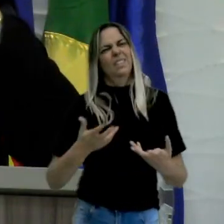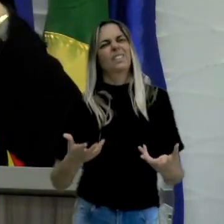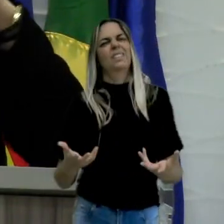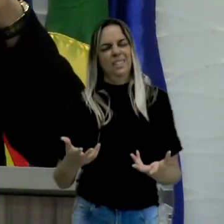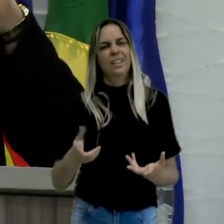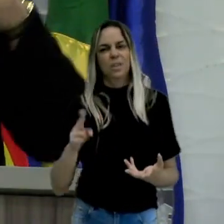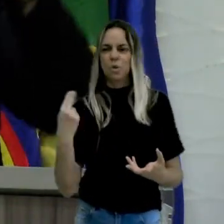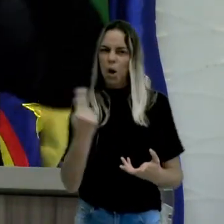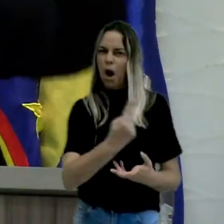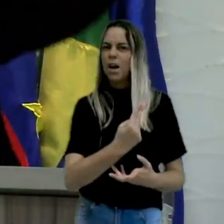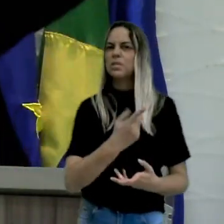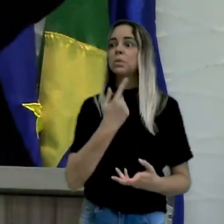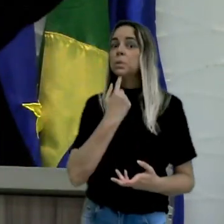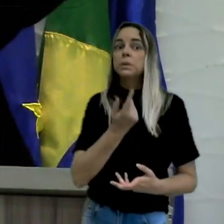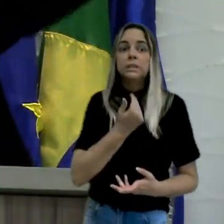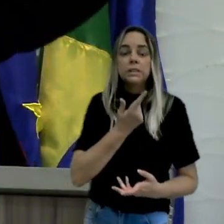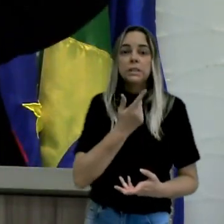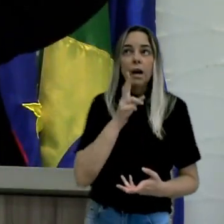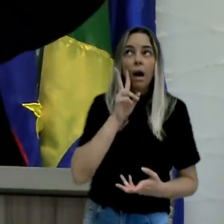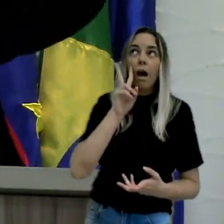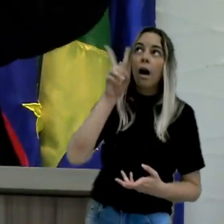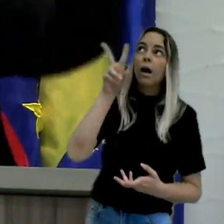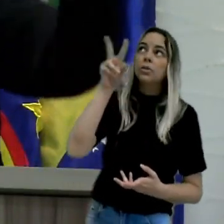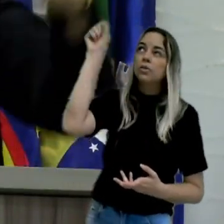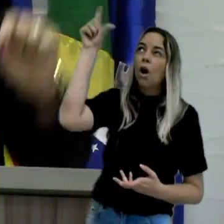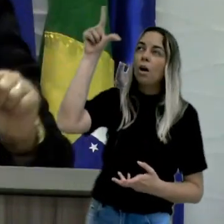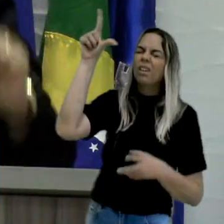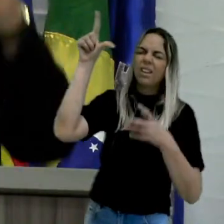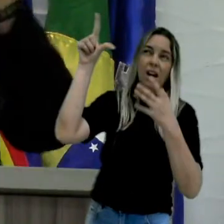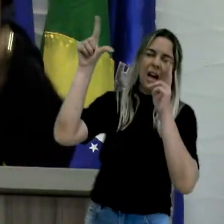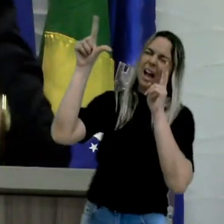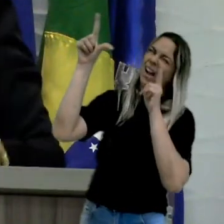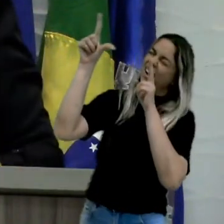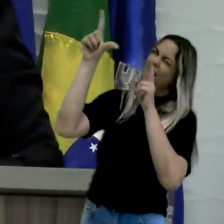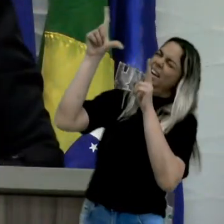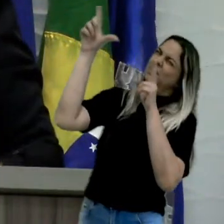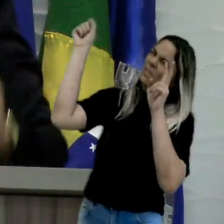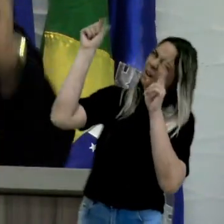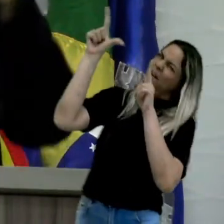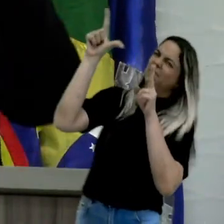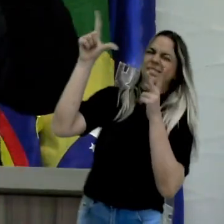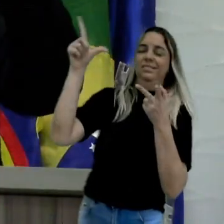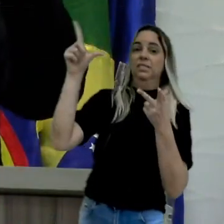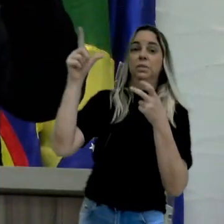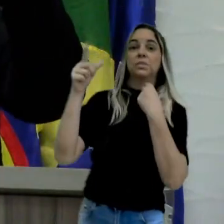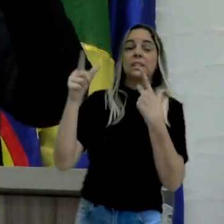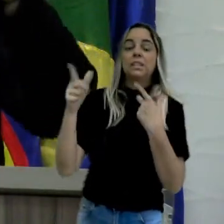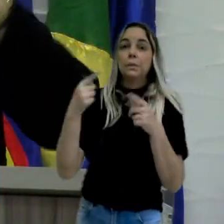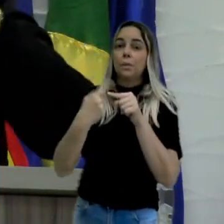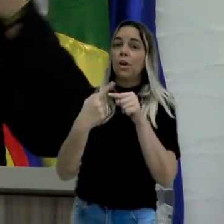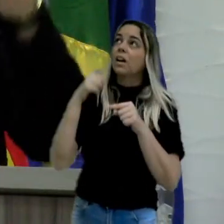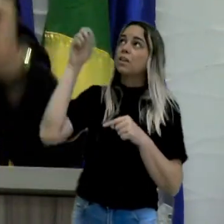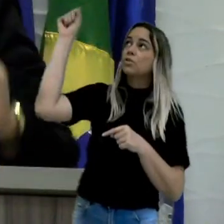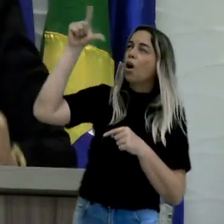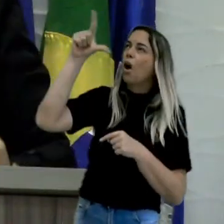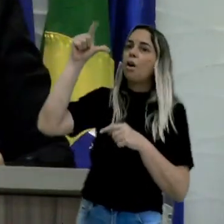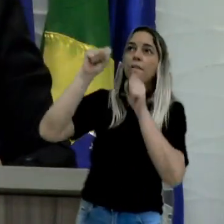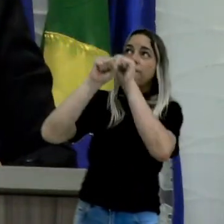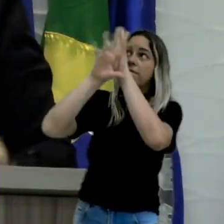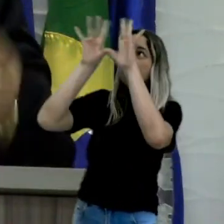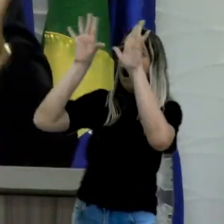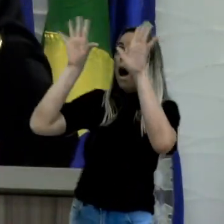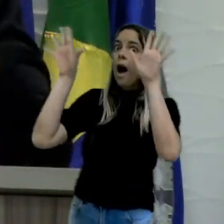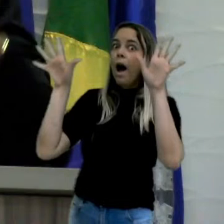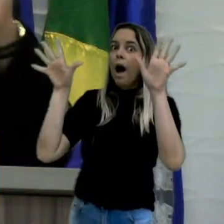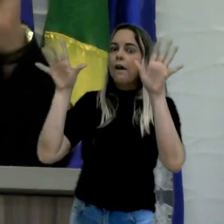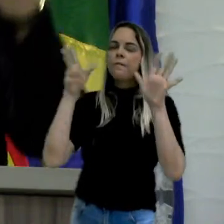humano, não conseguimos olhar para o sol. Por quê? Porque o sol brilha. E é verdade. O sol brilha demais e a gente não consegue olhar.